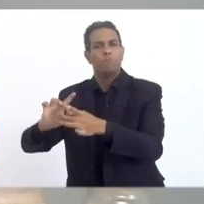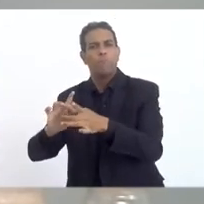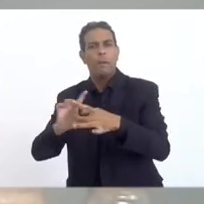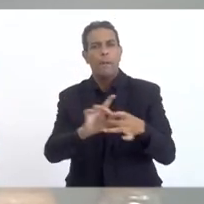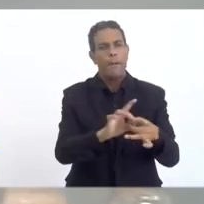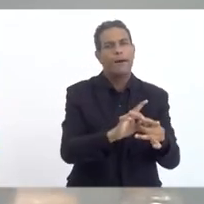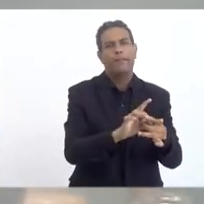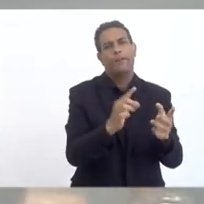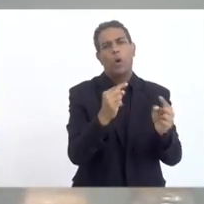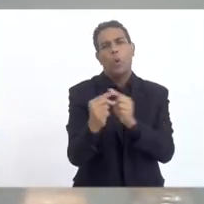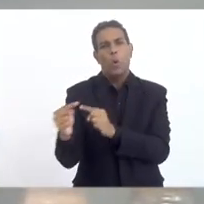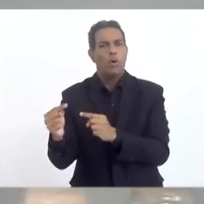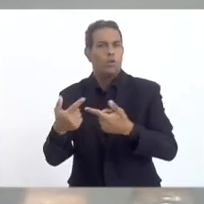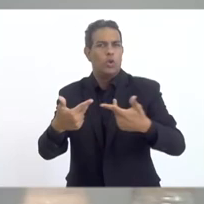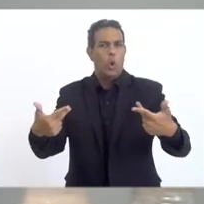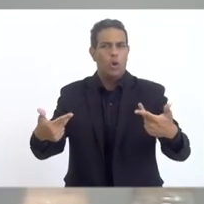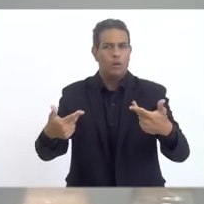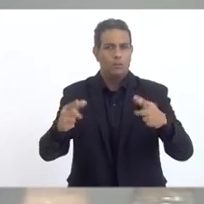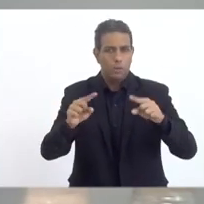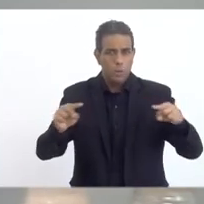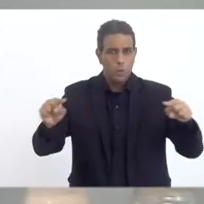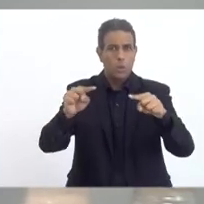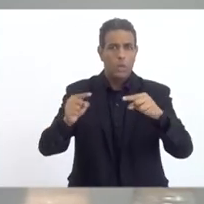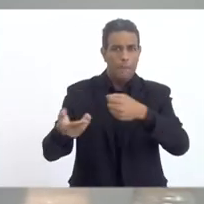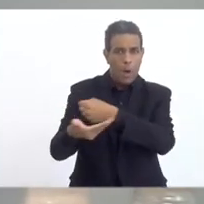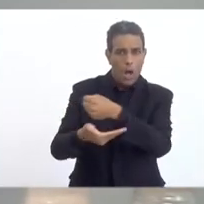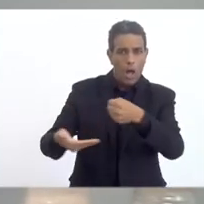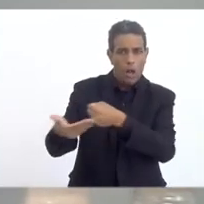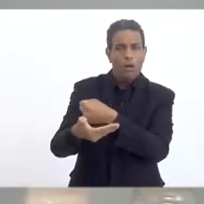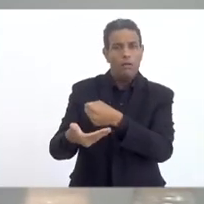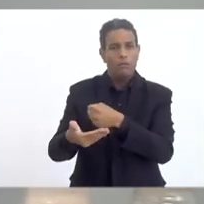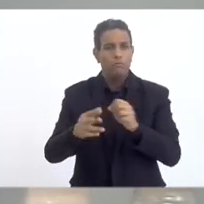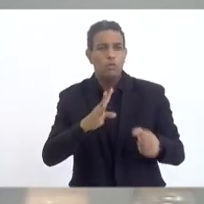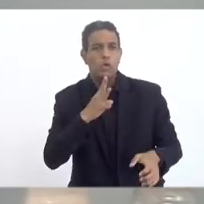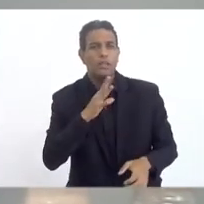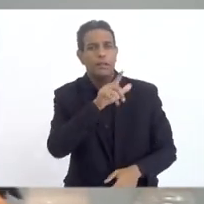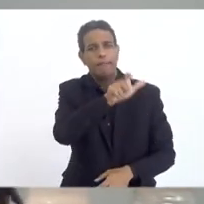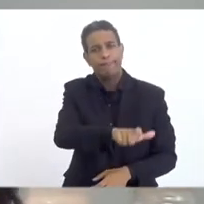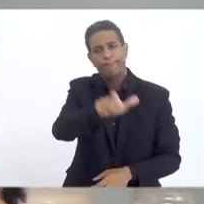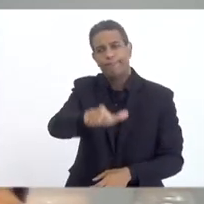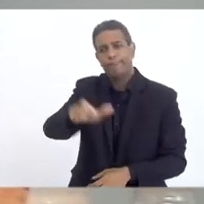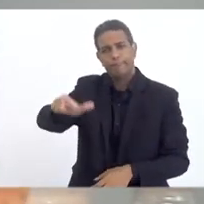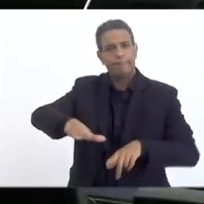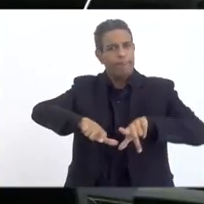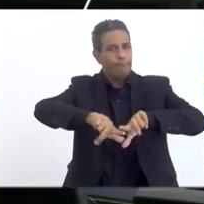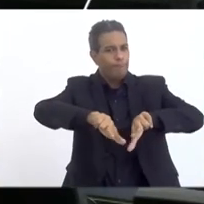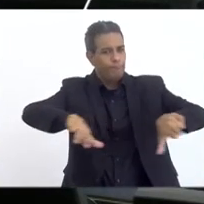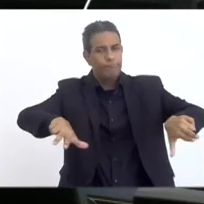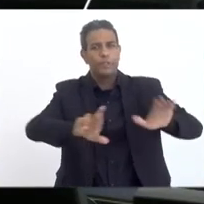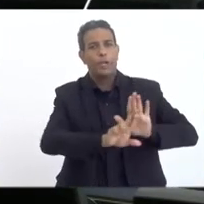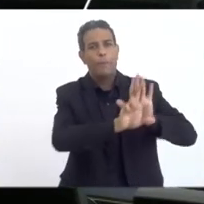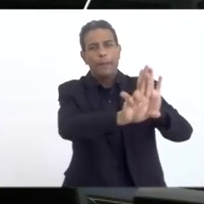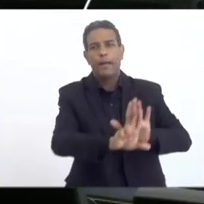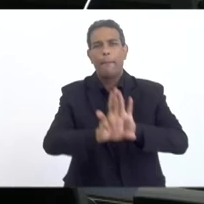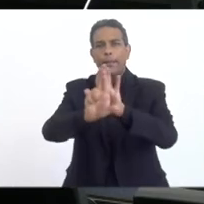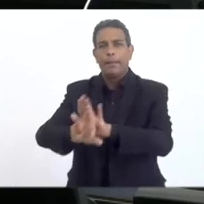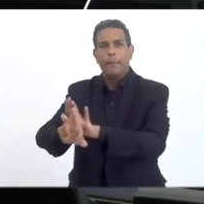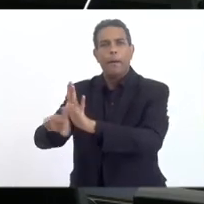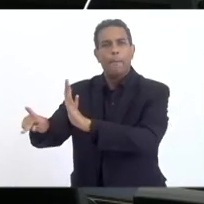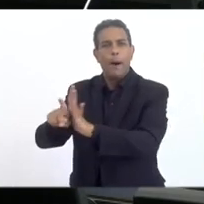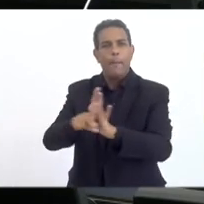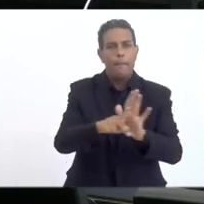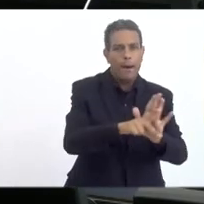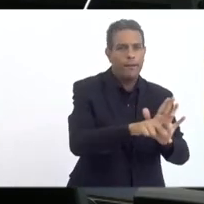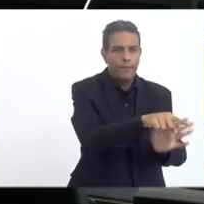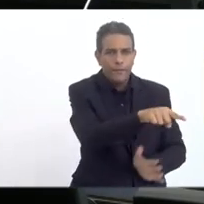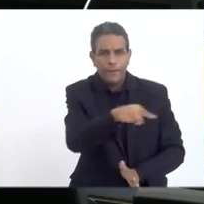alguma divergência ou polêmica. Então, fundamental aí ouvir a visão das representações. E aí, a senhora que